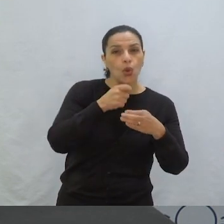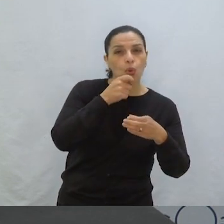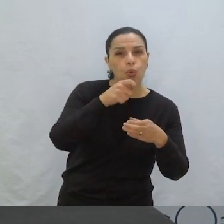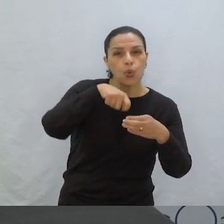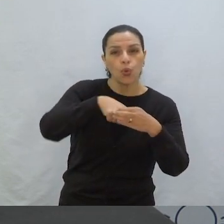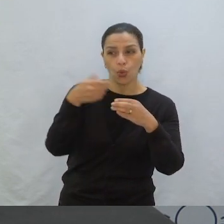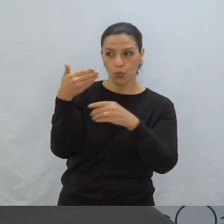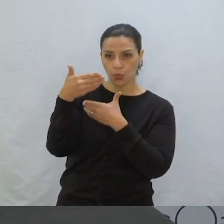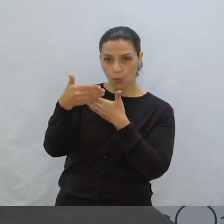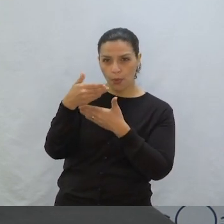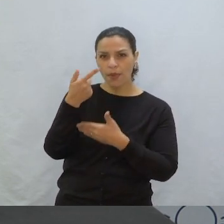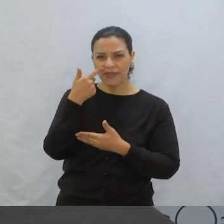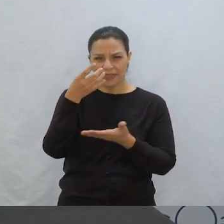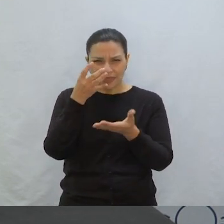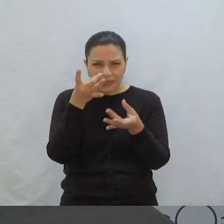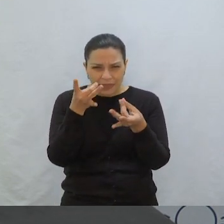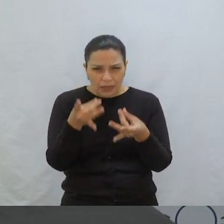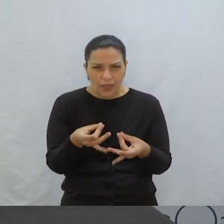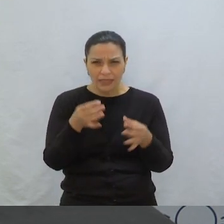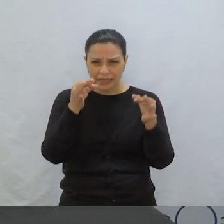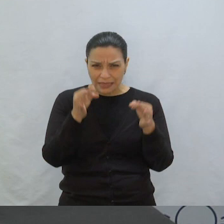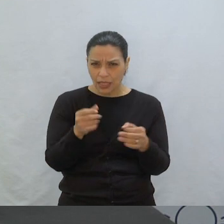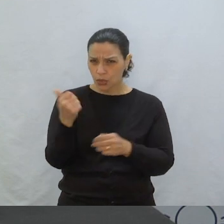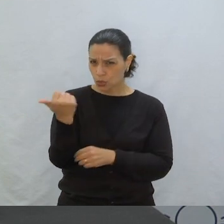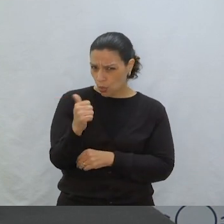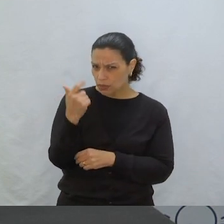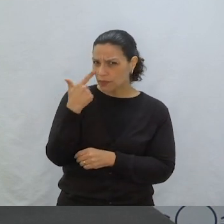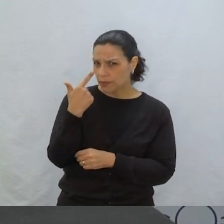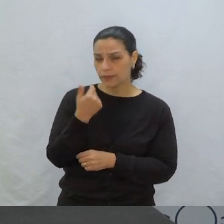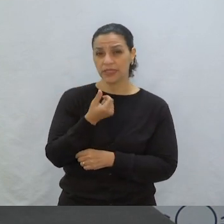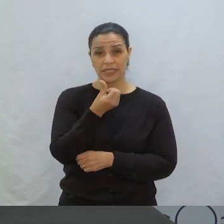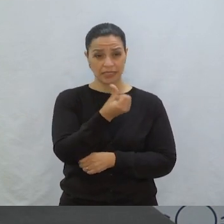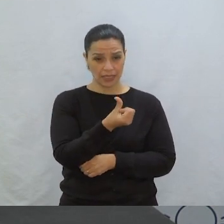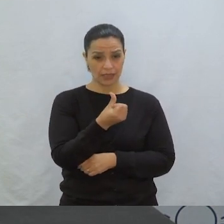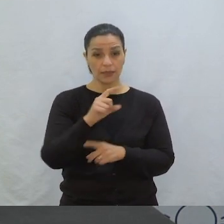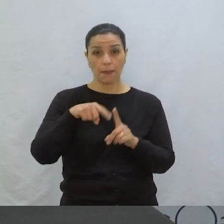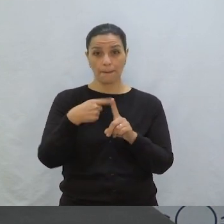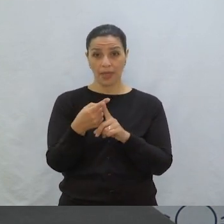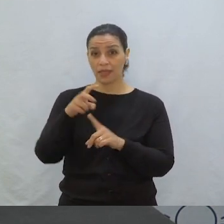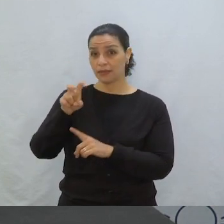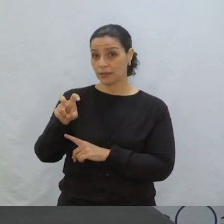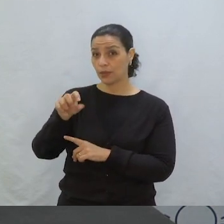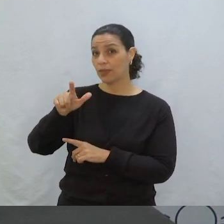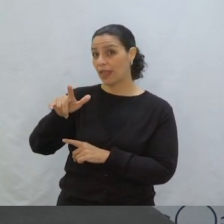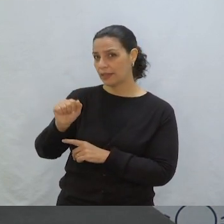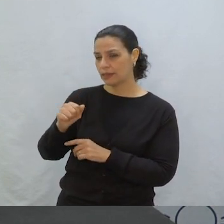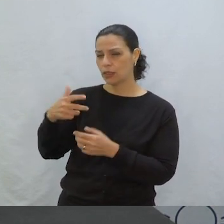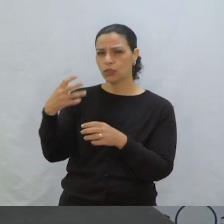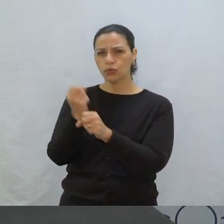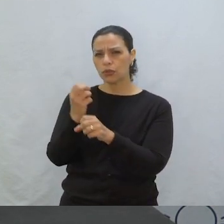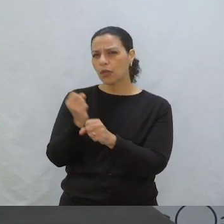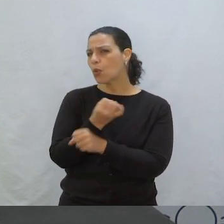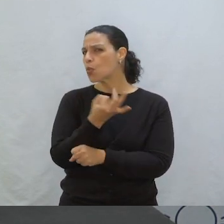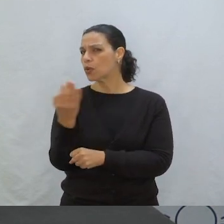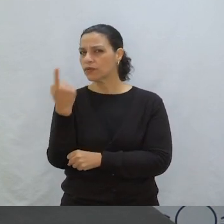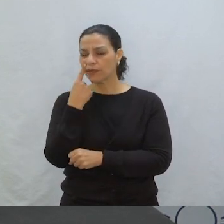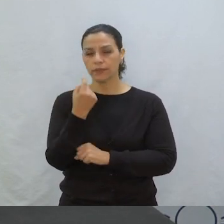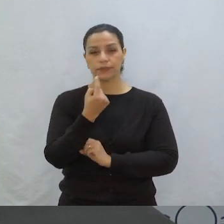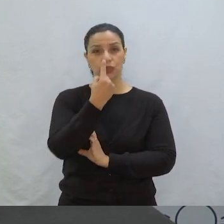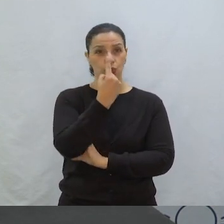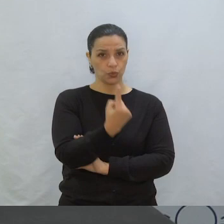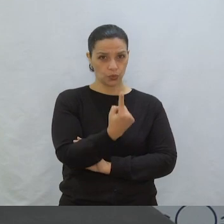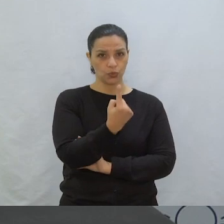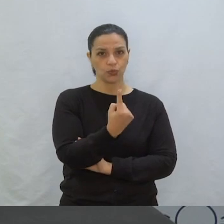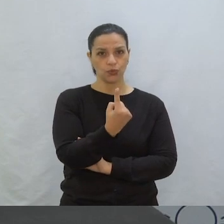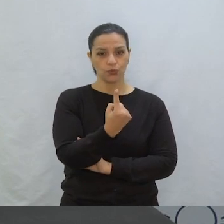as bolinhas aqui na tela para a gente conferir se é 11 mesmo. Então, ó, 6 bolinhas da Ana mais 5 bolinhas da Lia. Então,